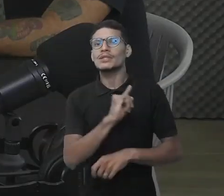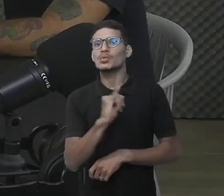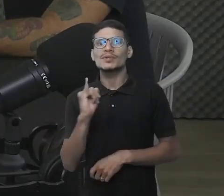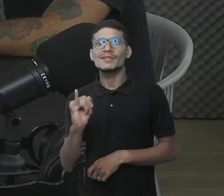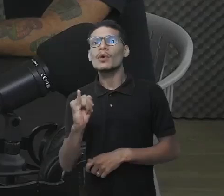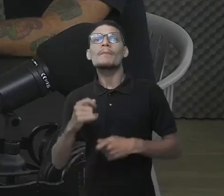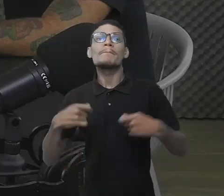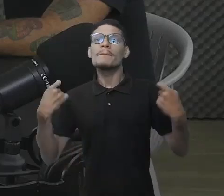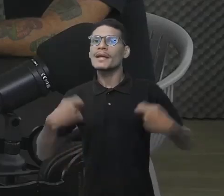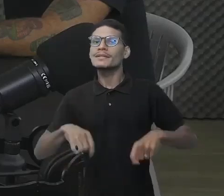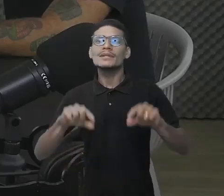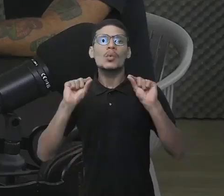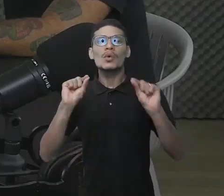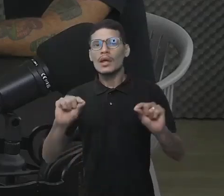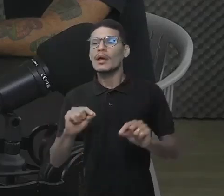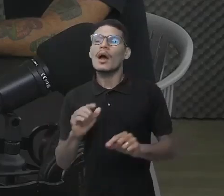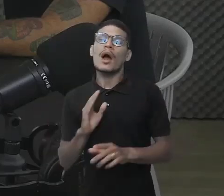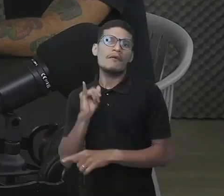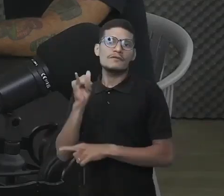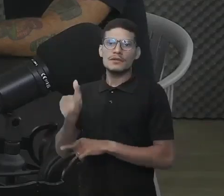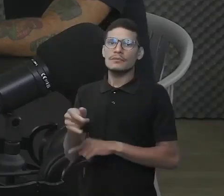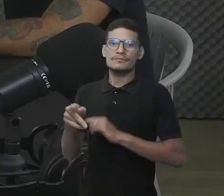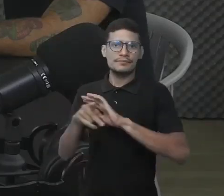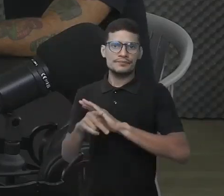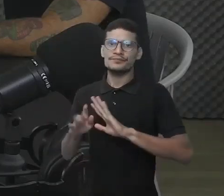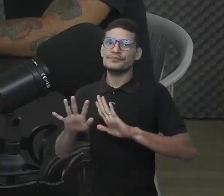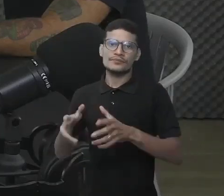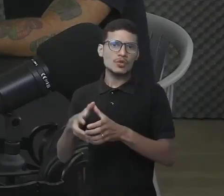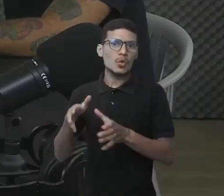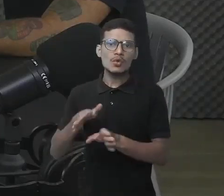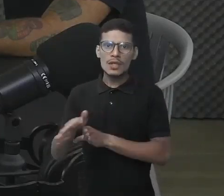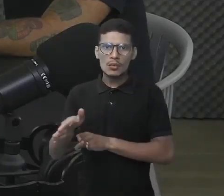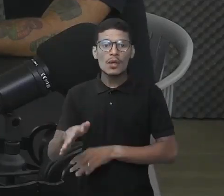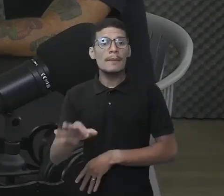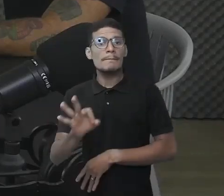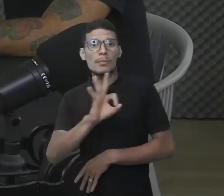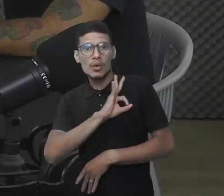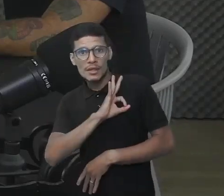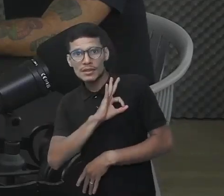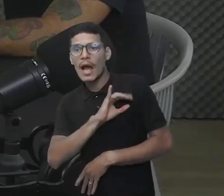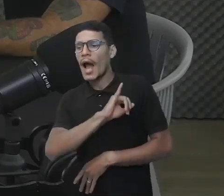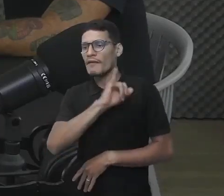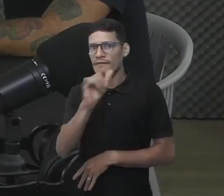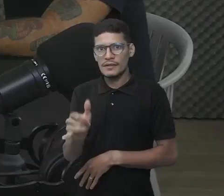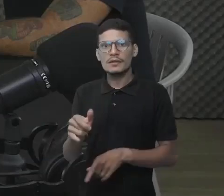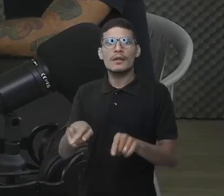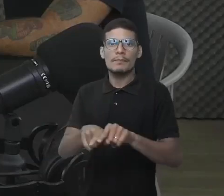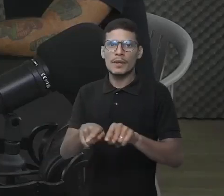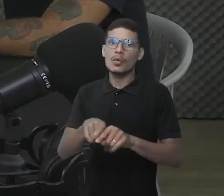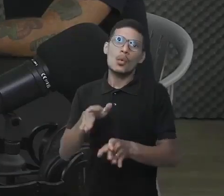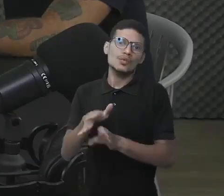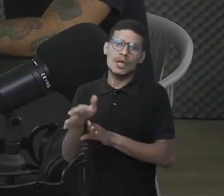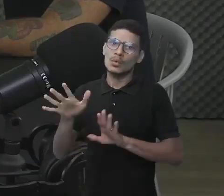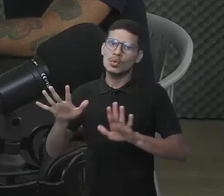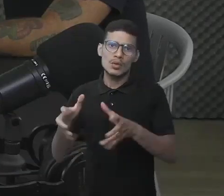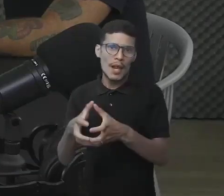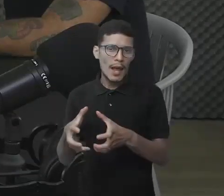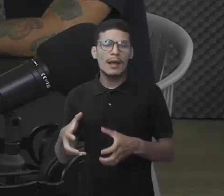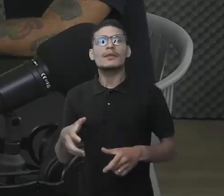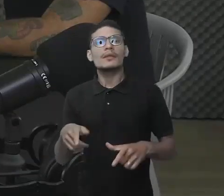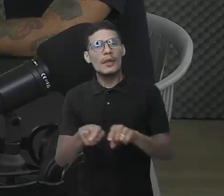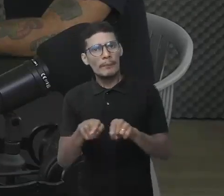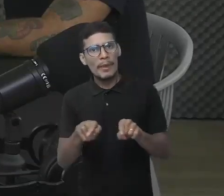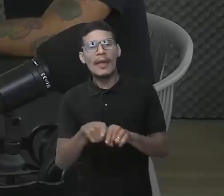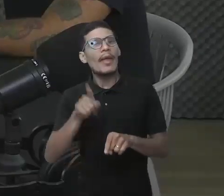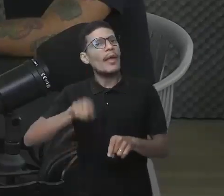elas precisam notificar o conselho tutelar. A nossa polícia notifica o conselho tutelar, é obrigação, né. Às vezes